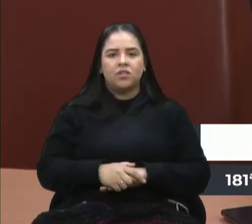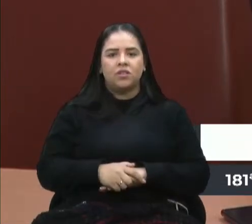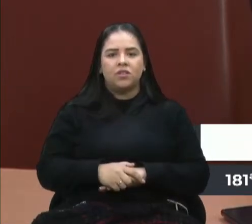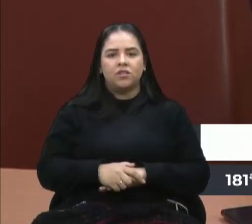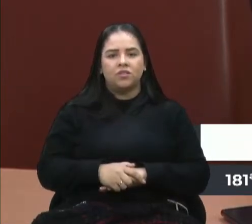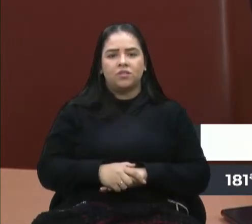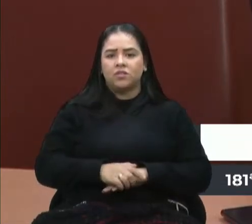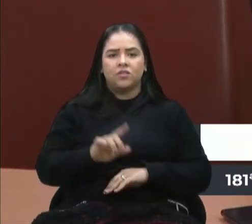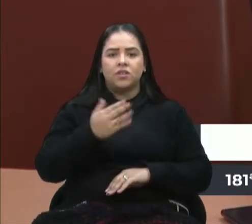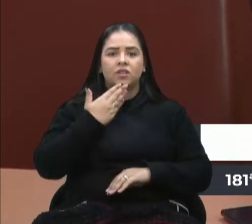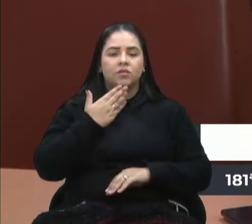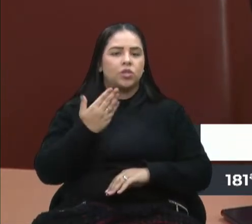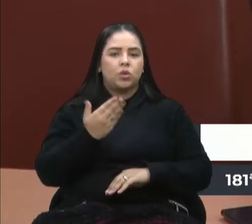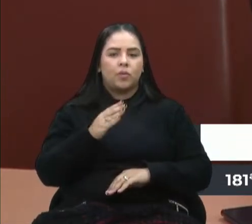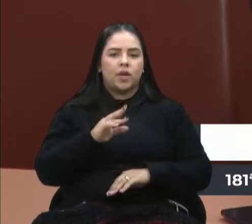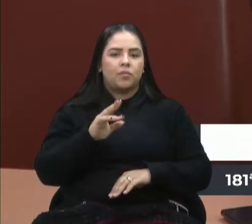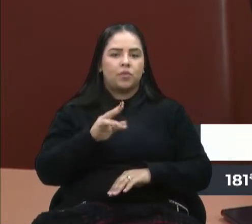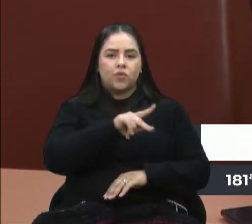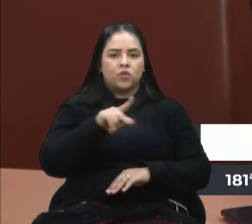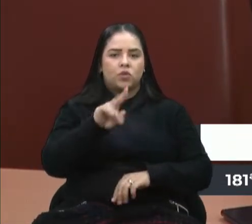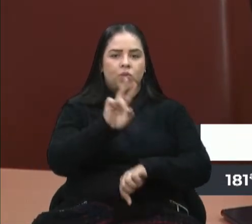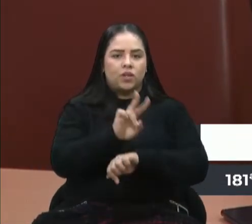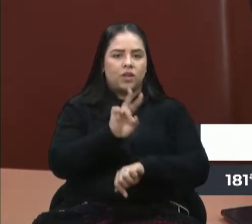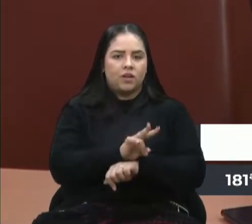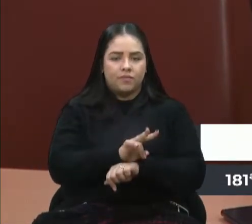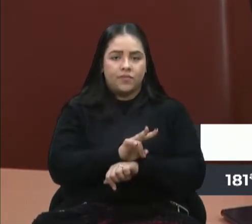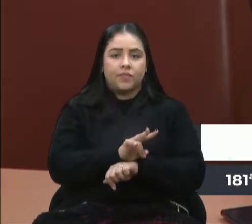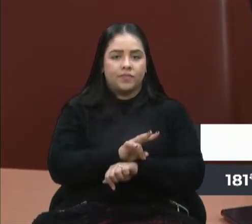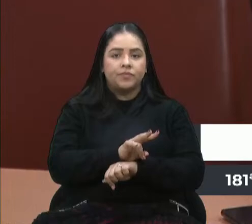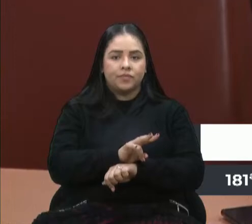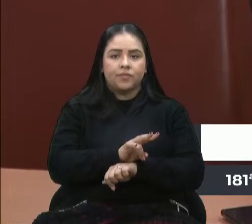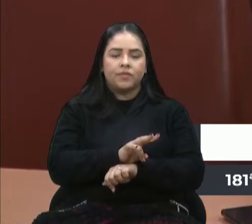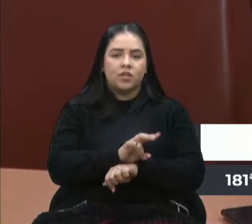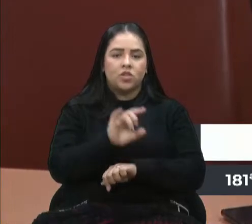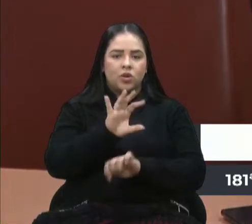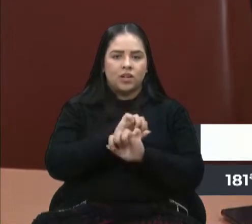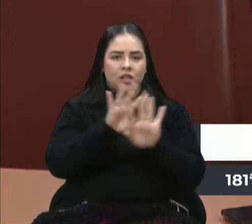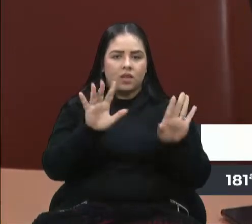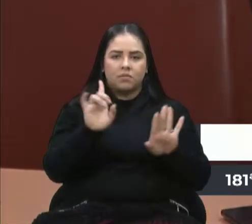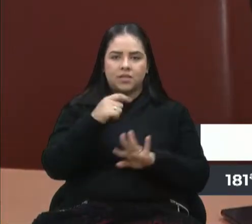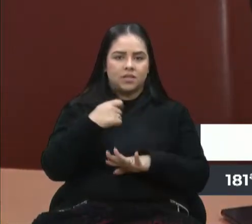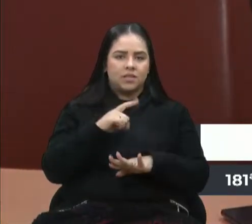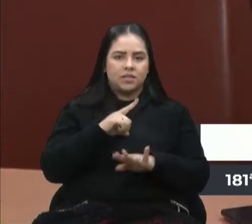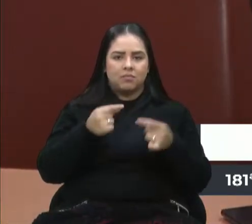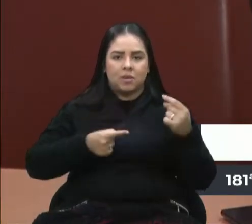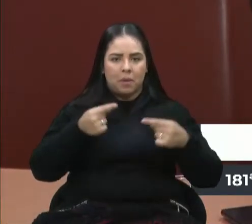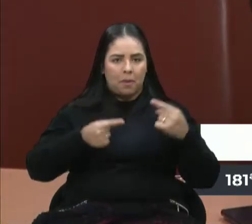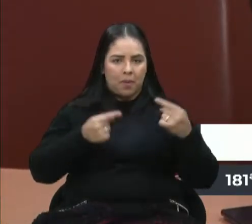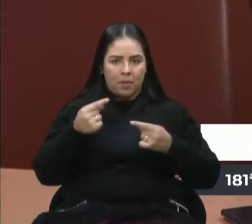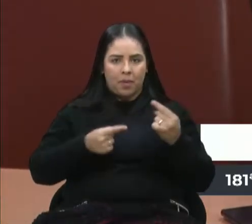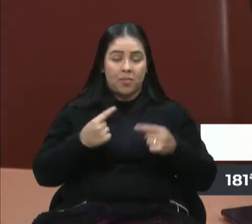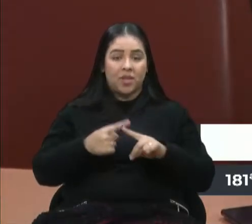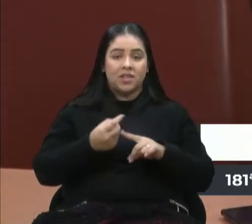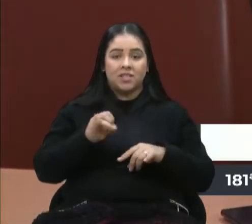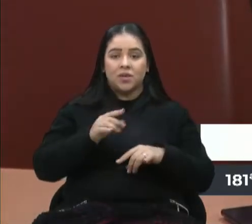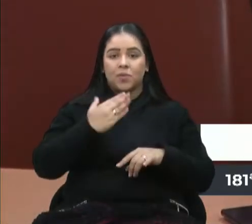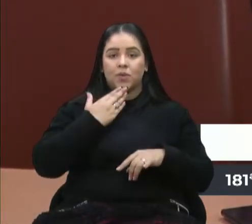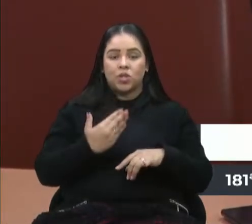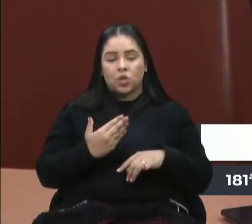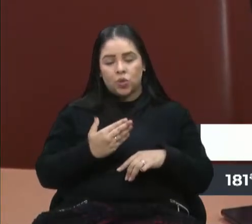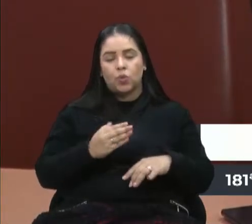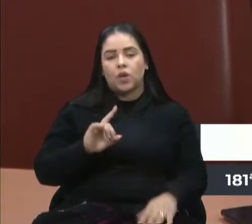lá cuidando. Tá? Mais uma vez que fique claro isso. E não tem, acho que, ter debate nenhum quando o pedido ele